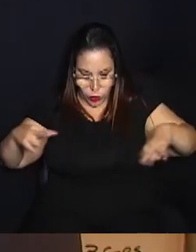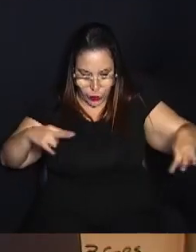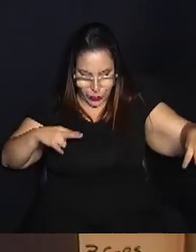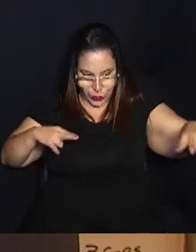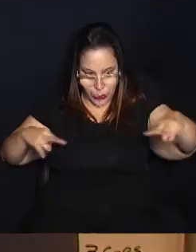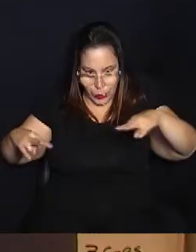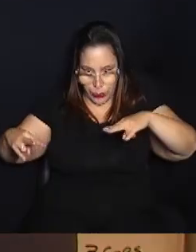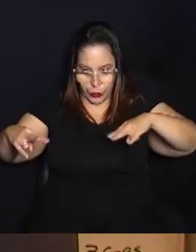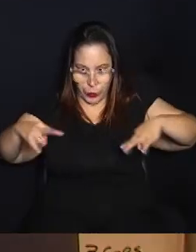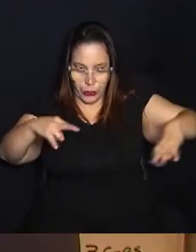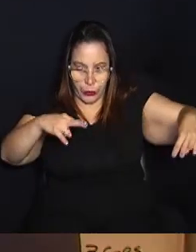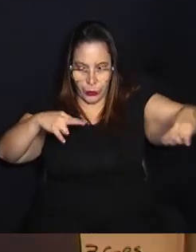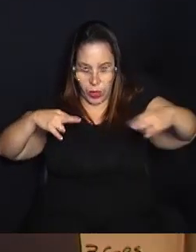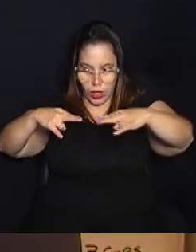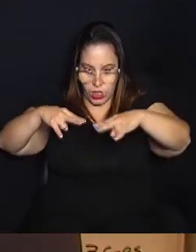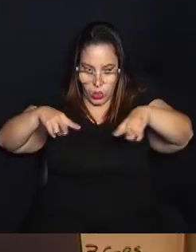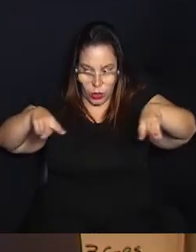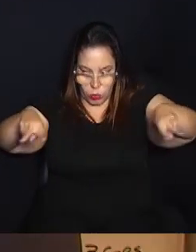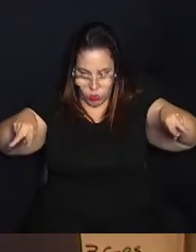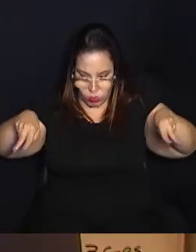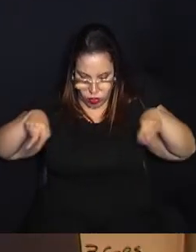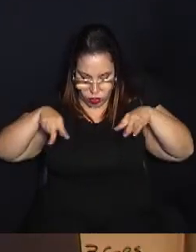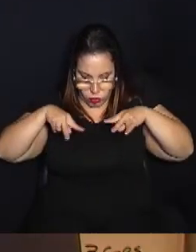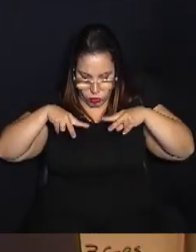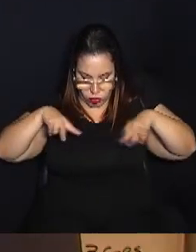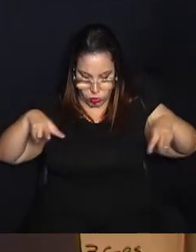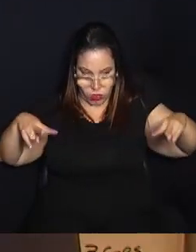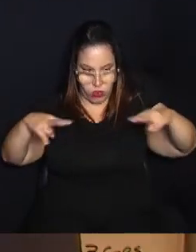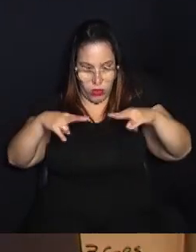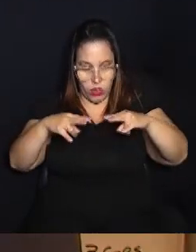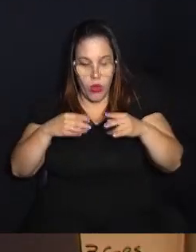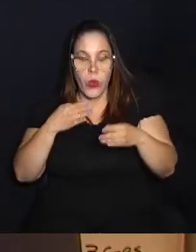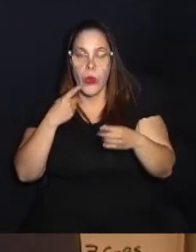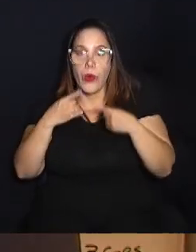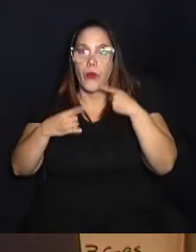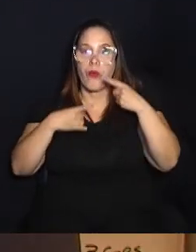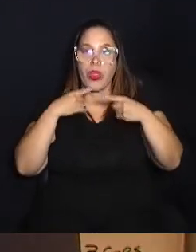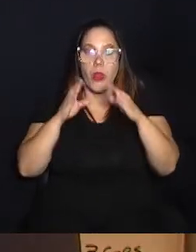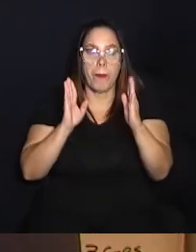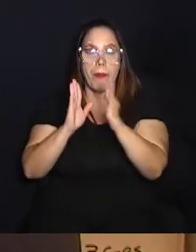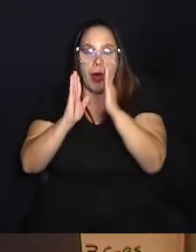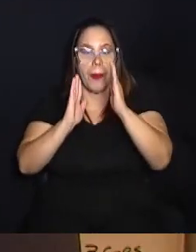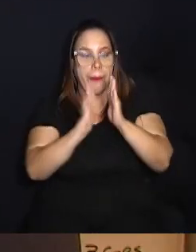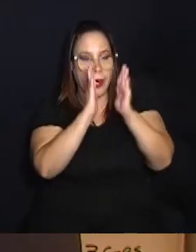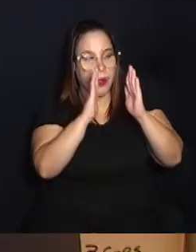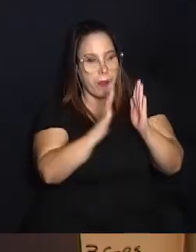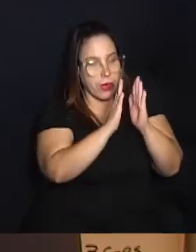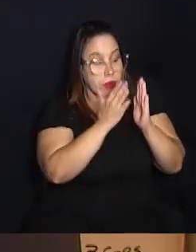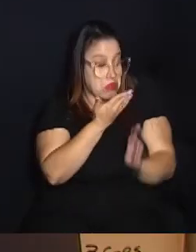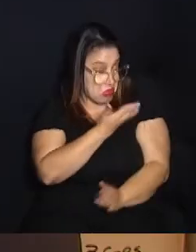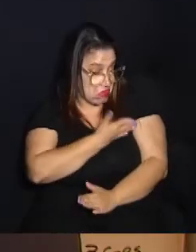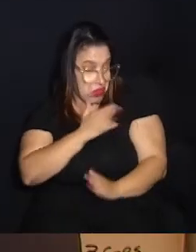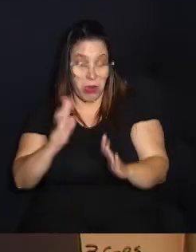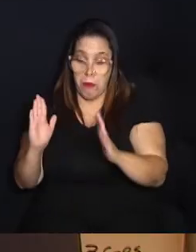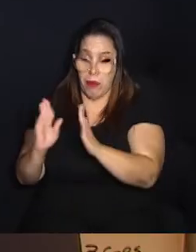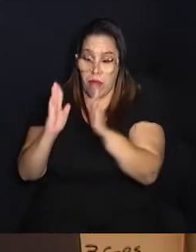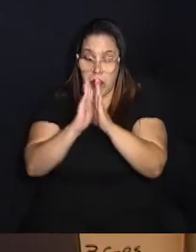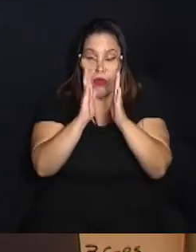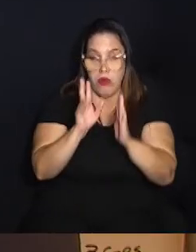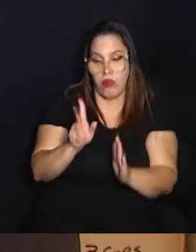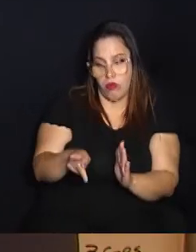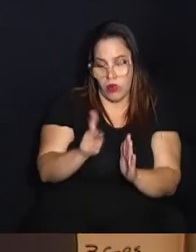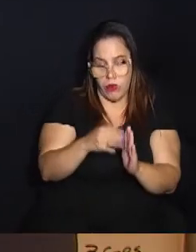entreolham, entrecruzam os olhares. Eu passo, então, a dialogar frente a frente com o meu colega,